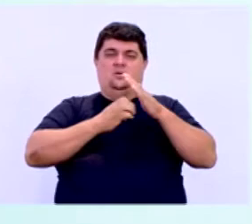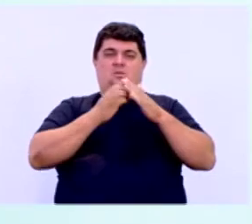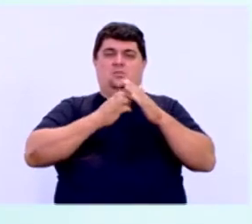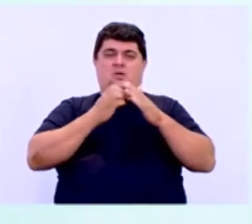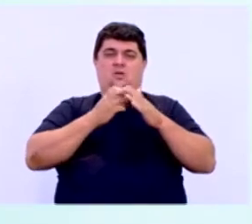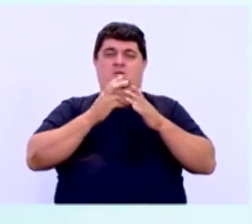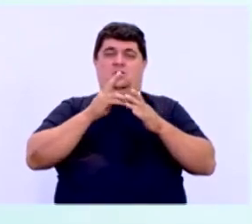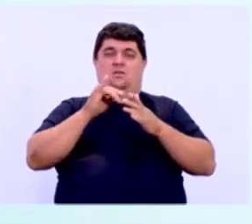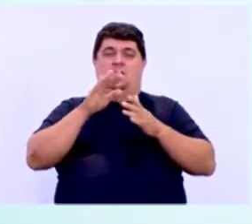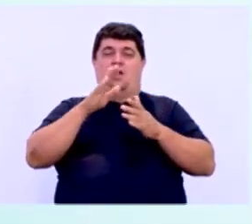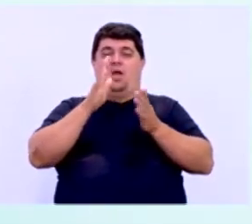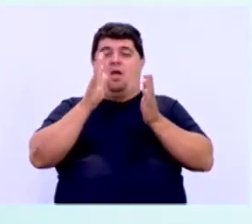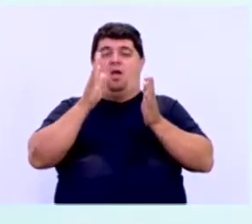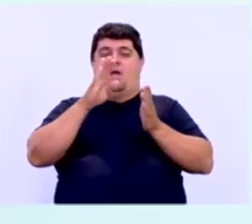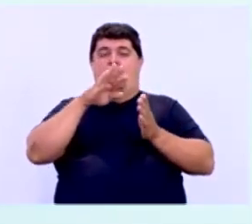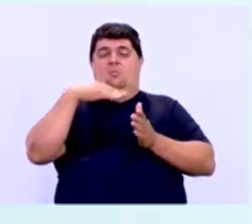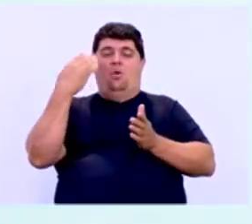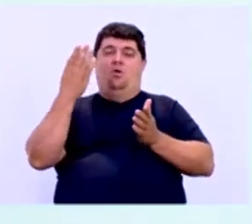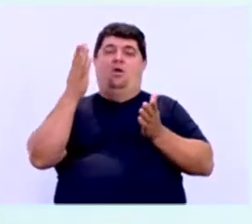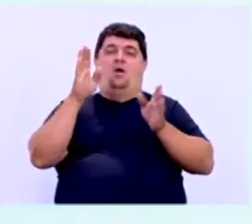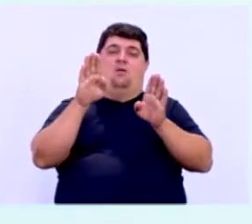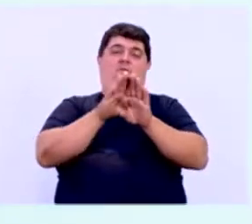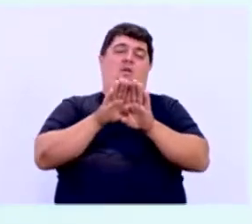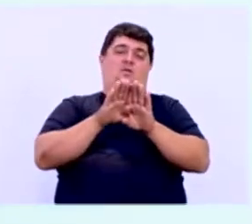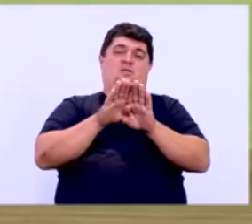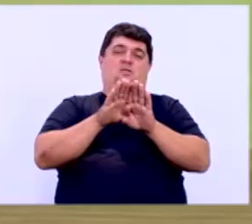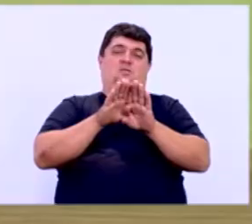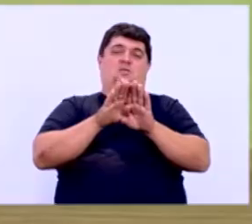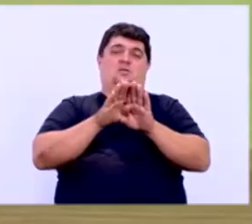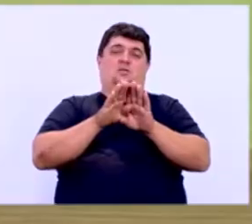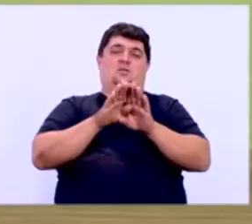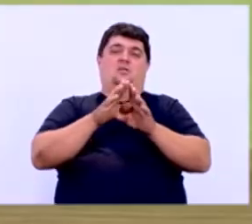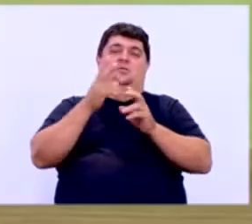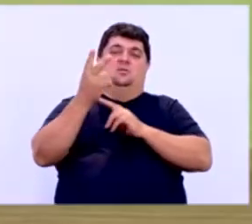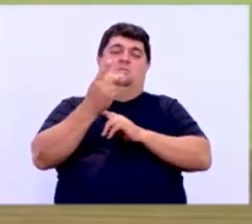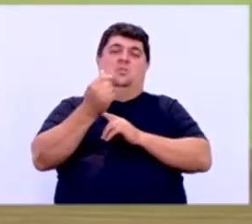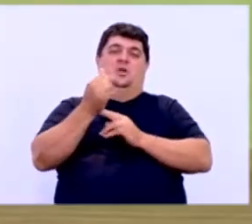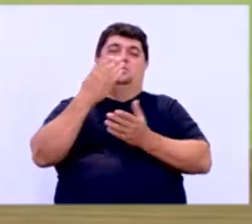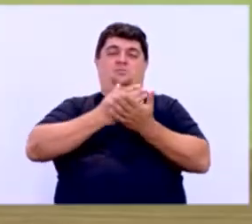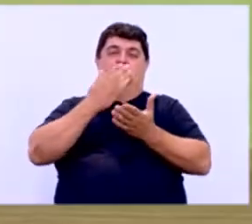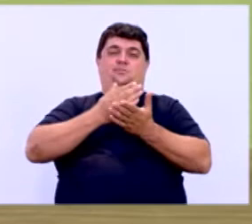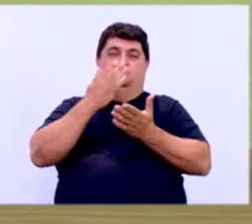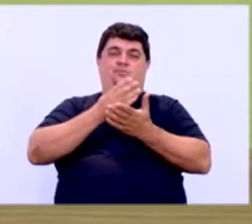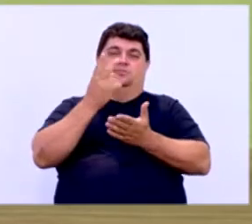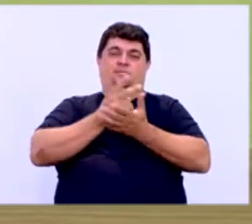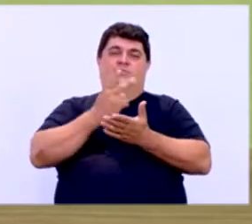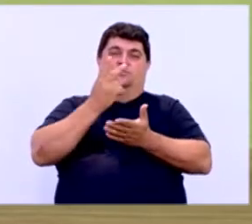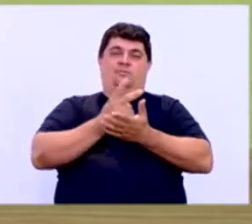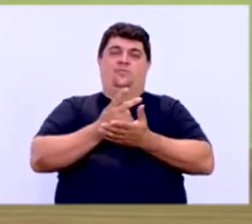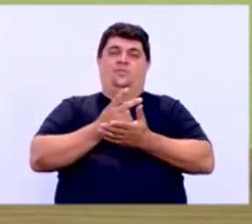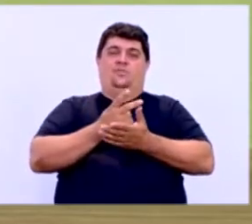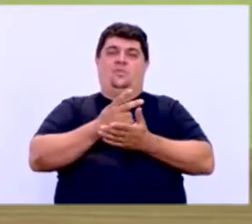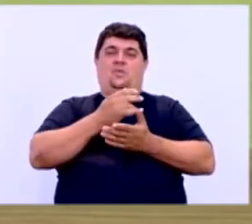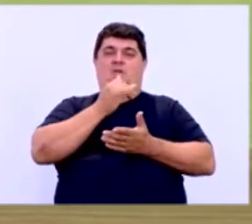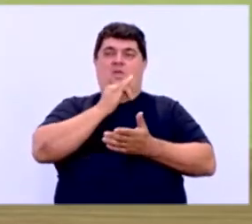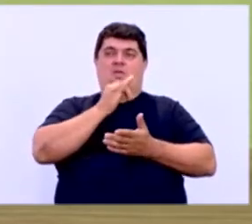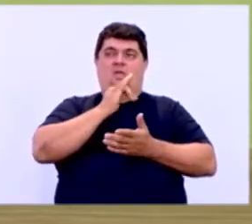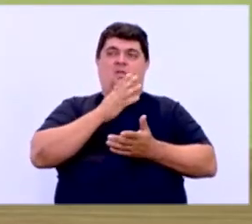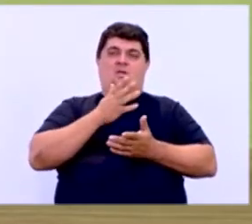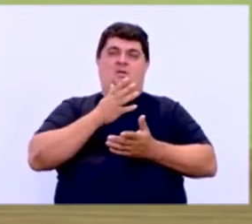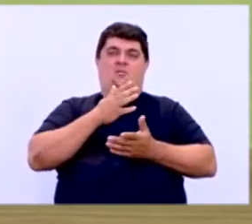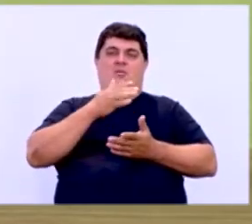nem perdura esses 25 anos, né, professor Igor? Exatamente, muitas vezes no caso mesmo de fazendas, né, que para aumentar